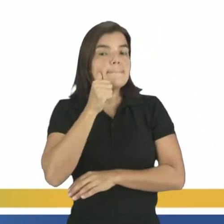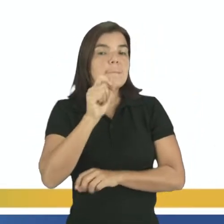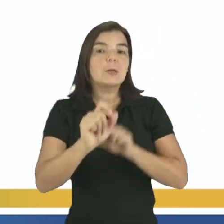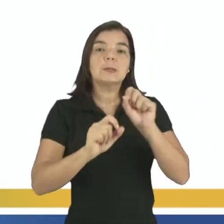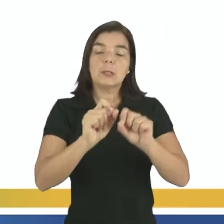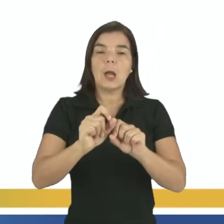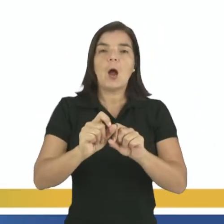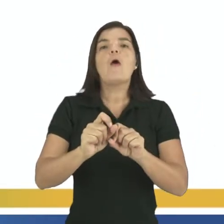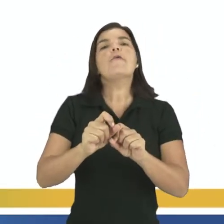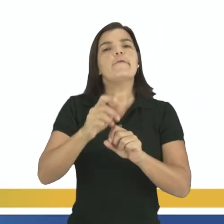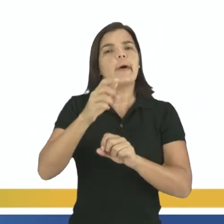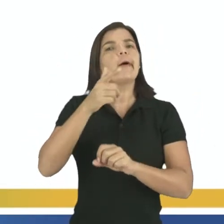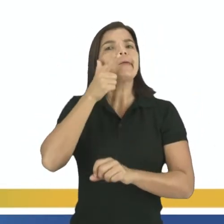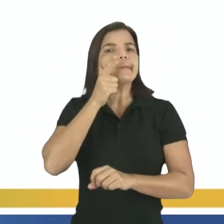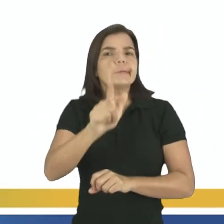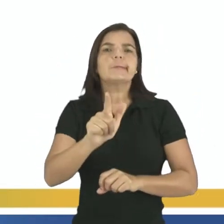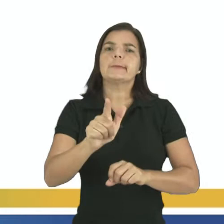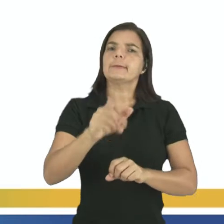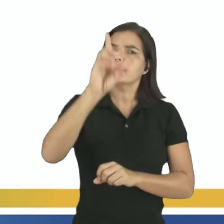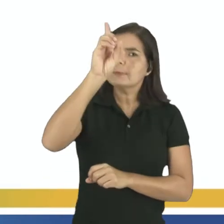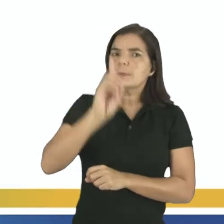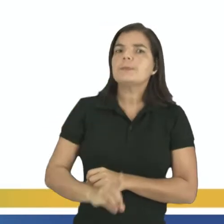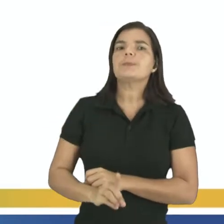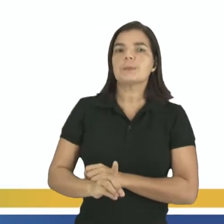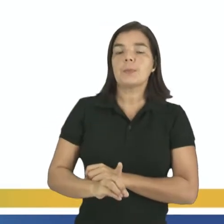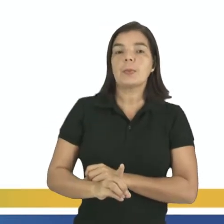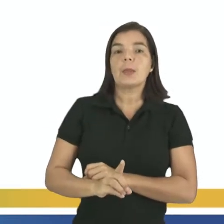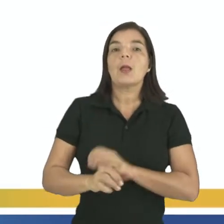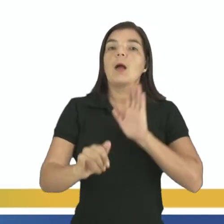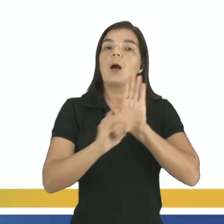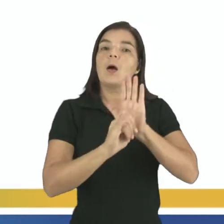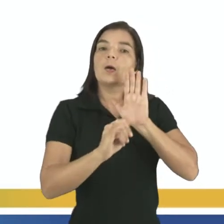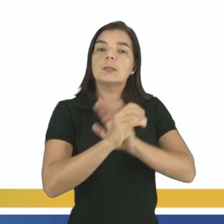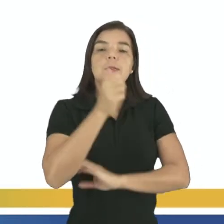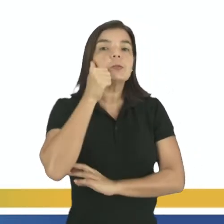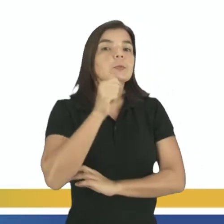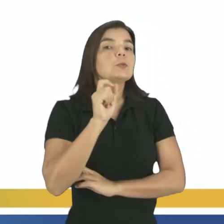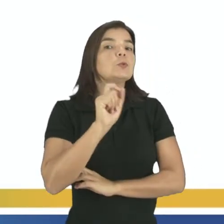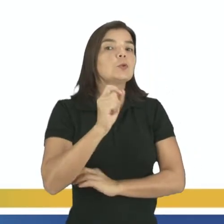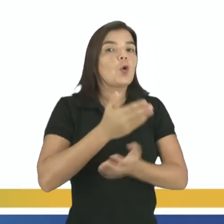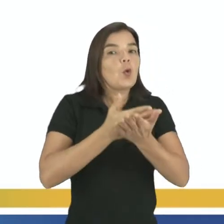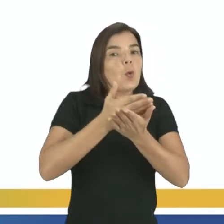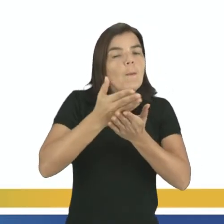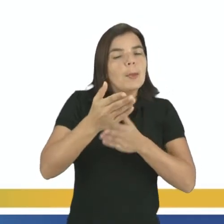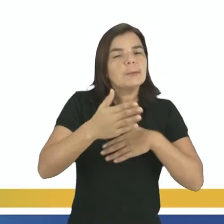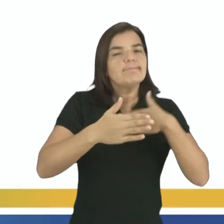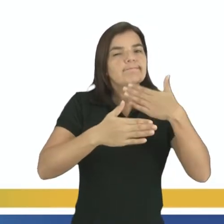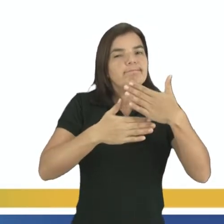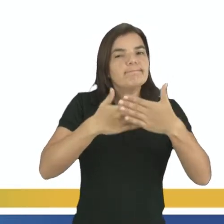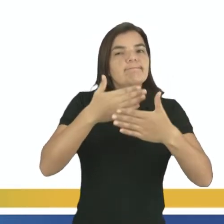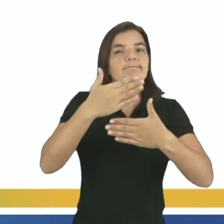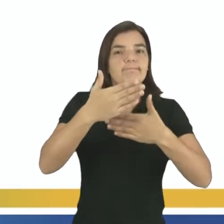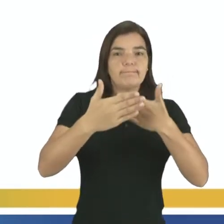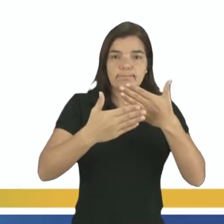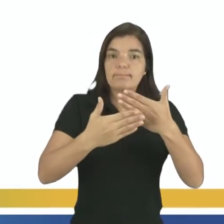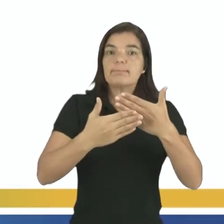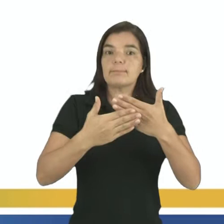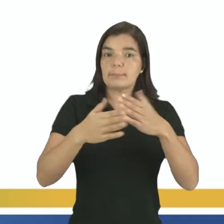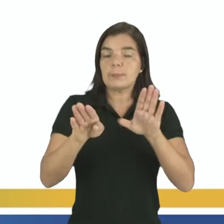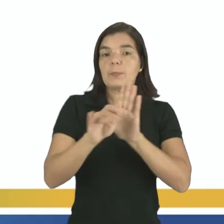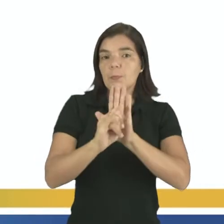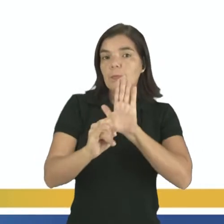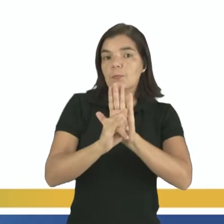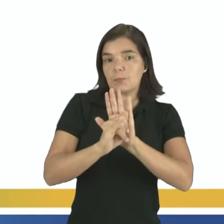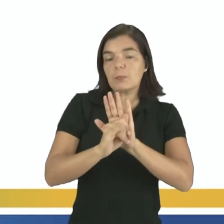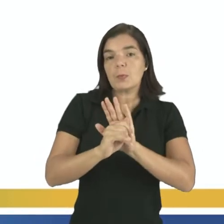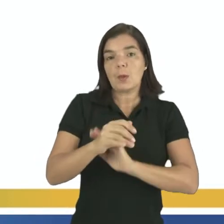passam a conquistar diversos direitos, a identidade feminina ela começa aos poucos a desvencilhar dessa